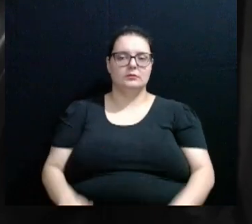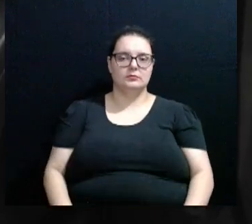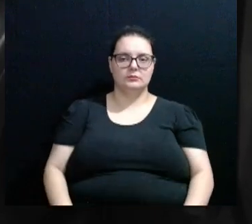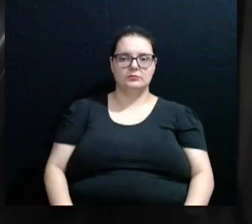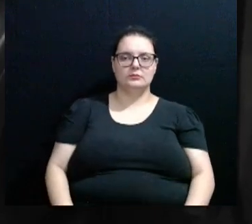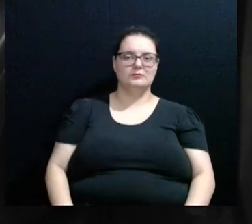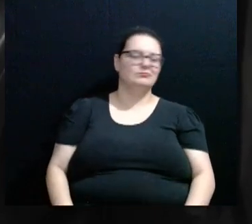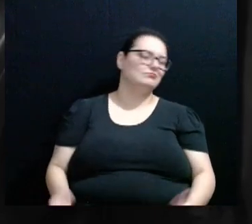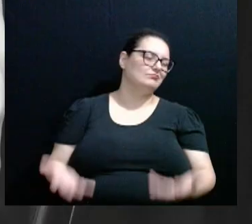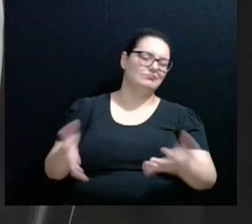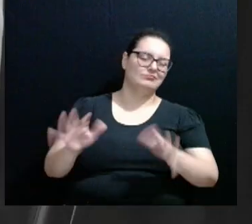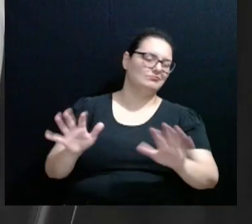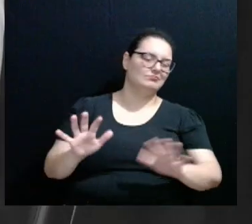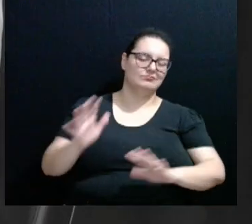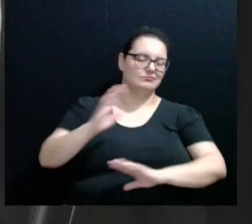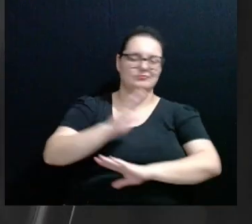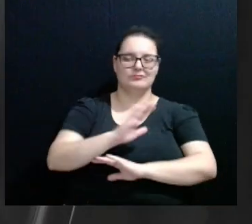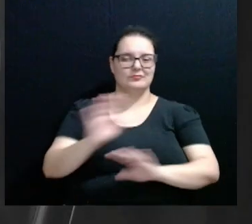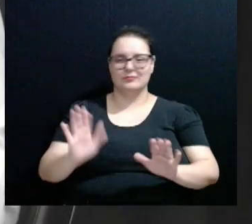Câmara, isso